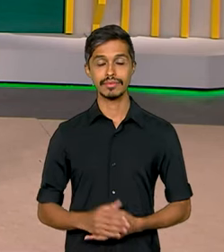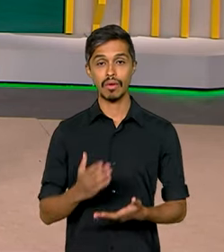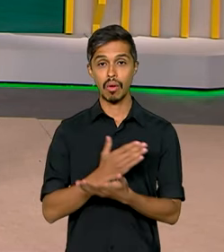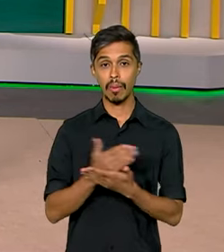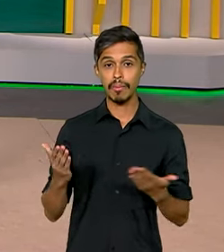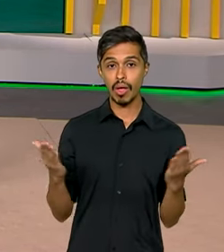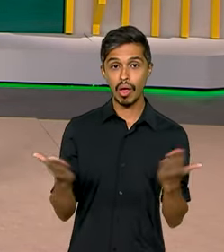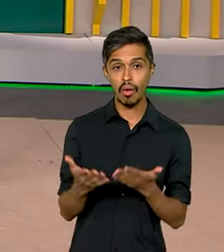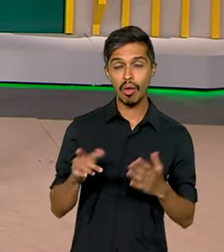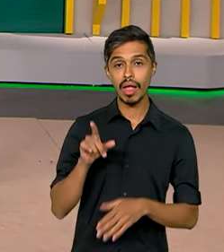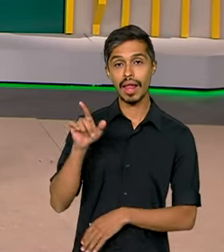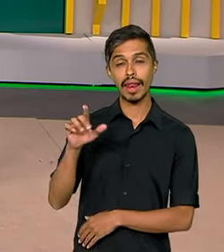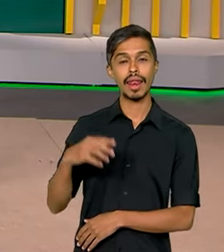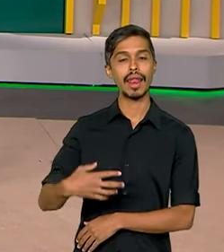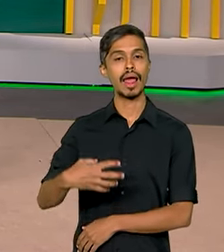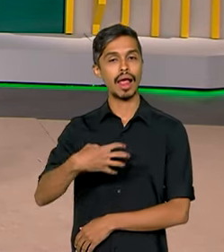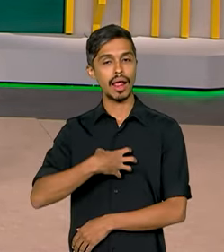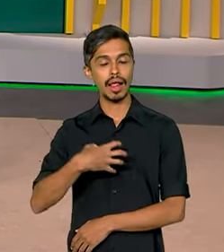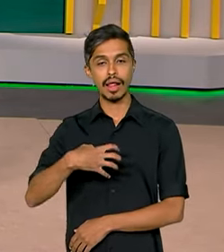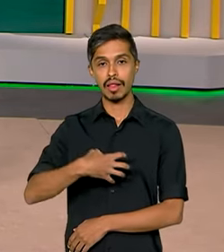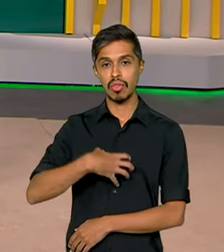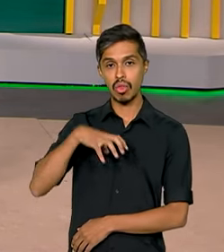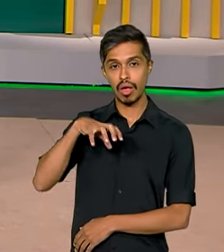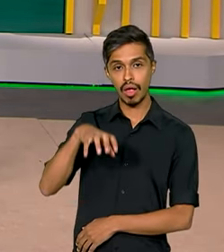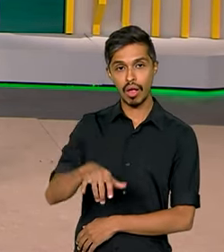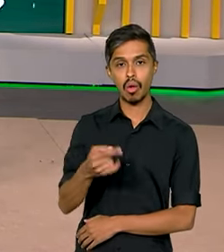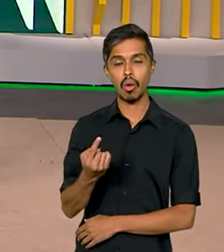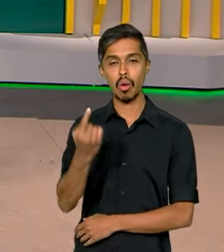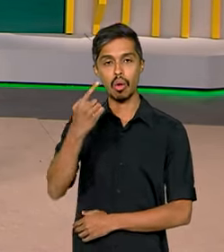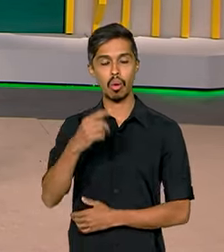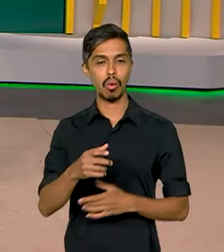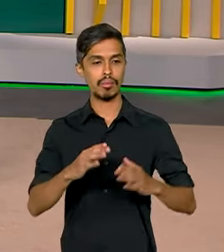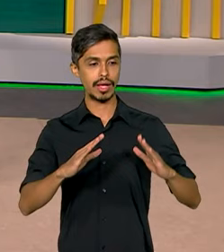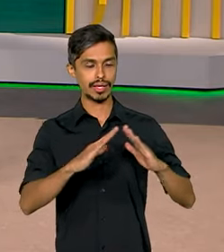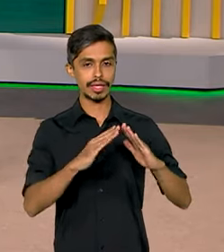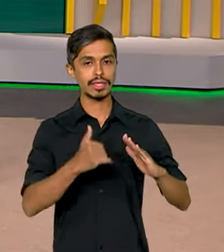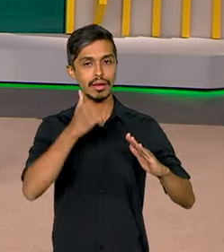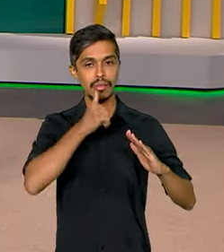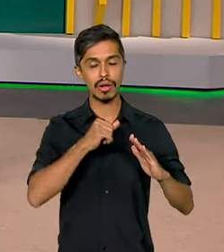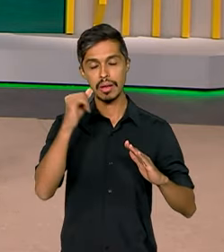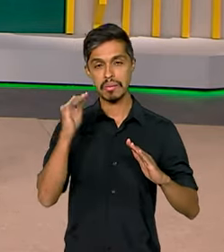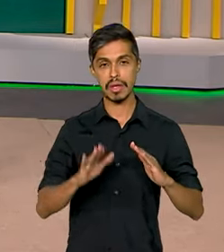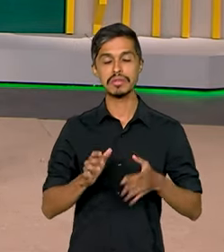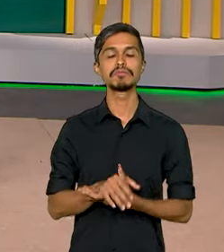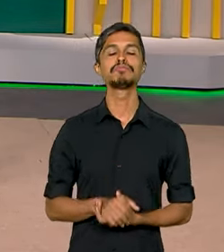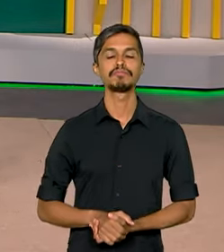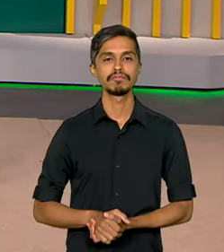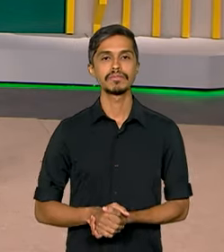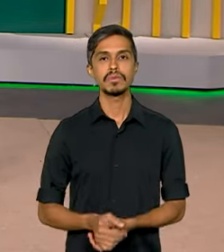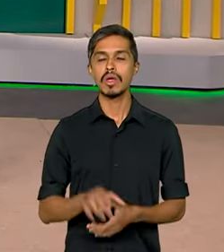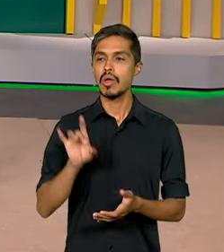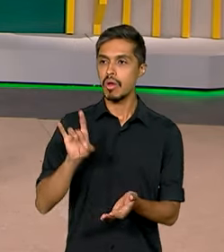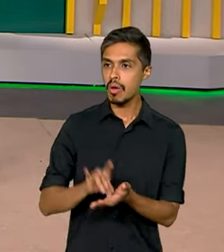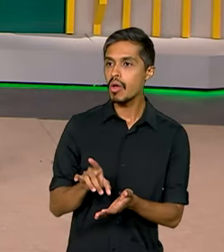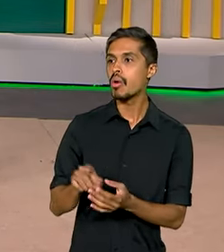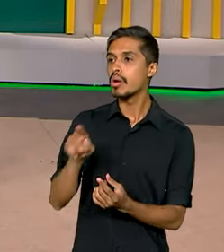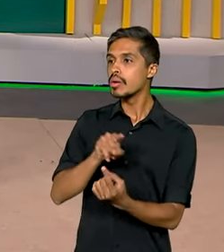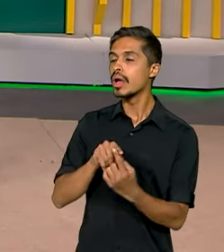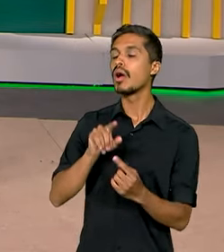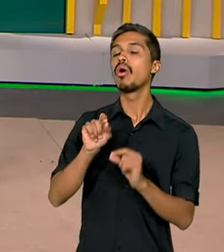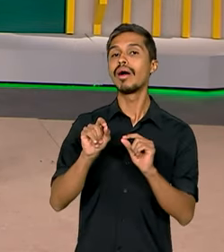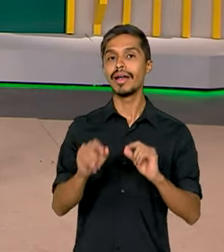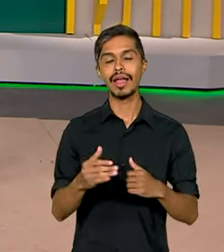foi inaugurada emem Salvador na Bahia mais uma unidade da casa da mulher brasileira É isso mesmo e o objetivo é